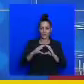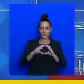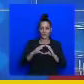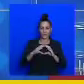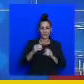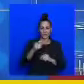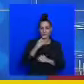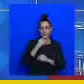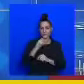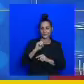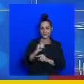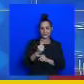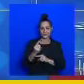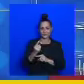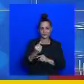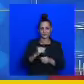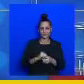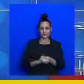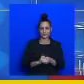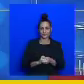01, bola vermelha.